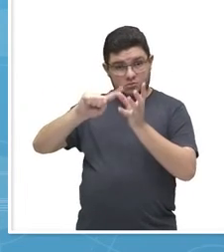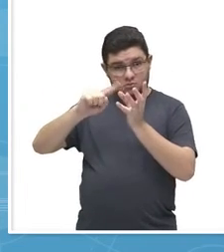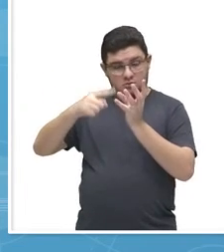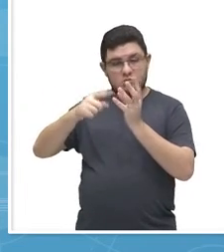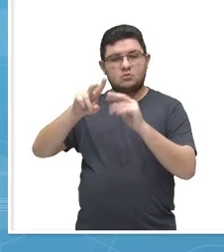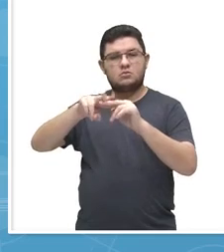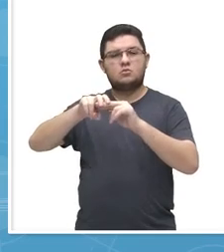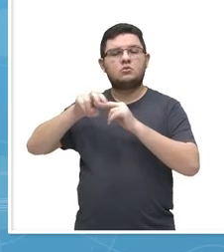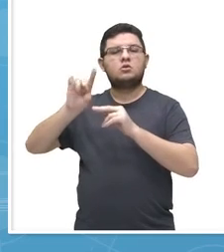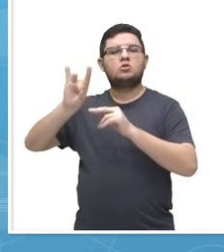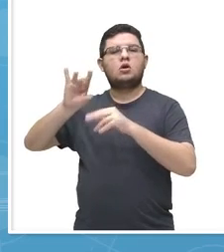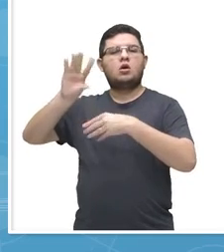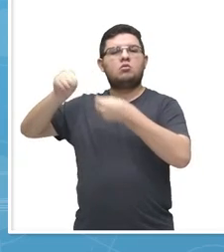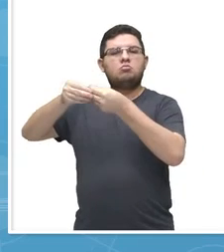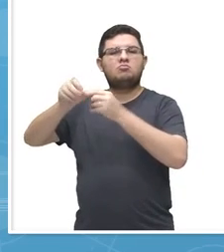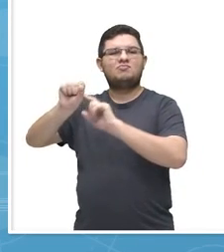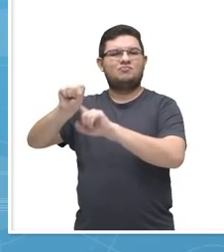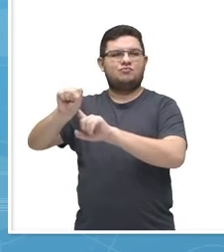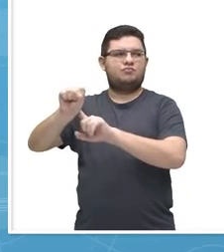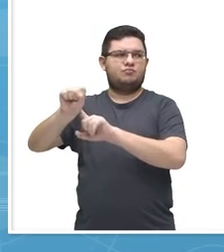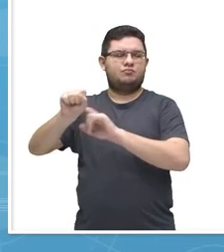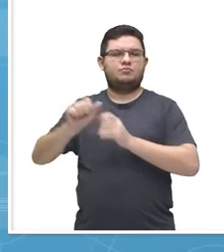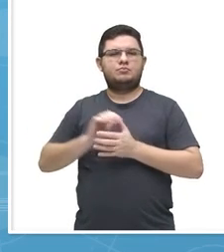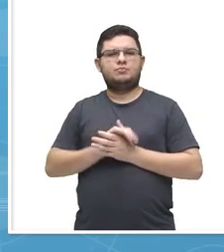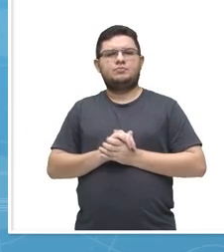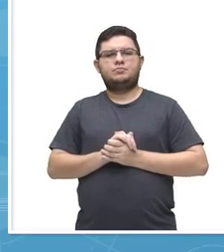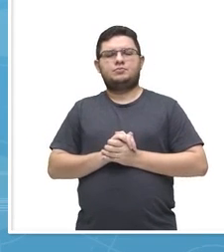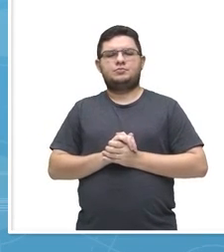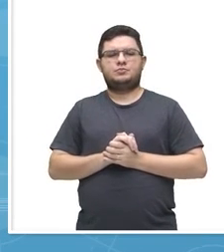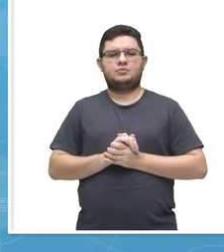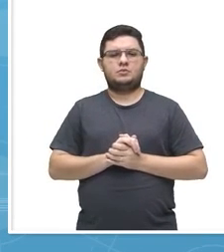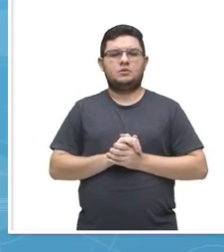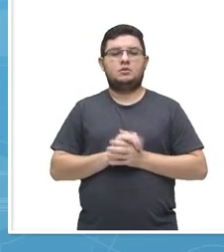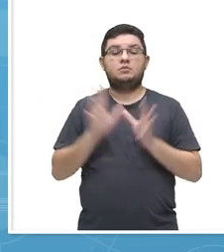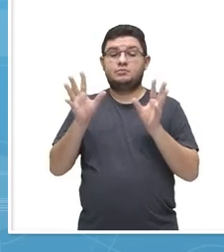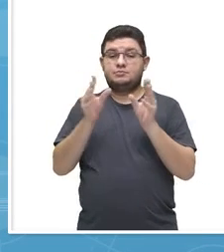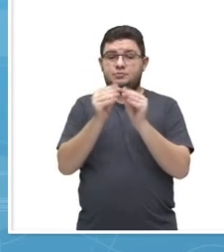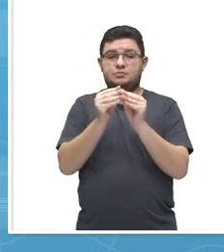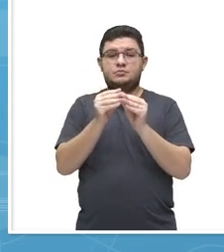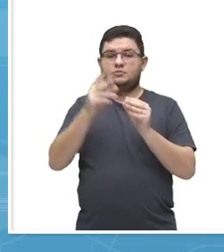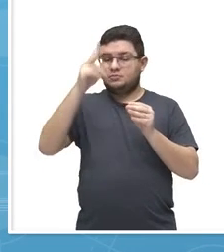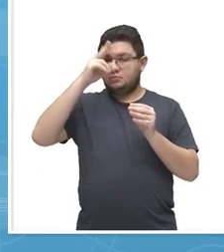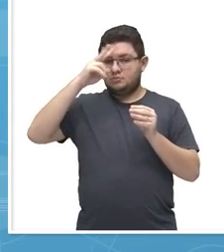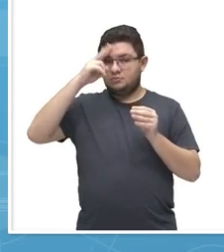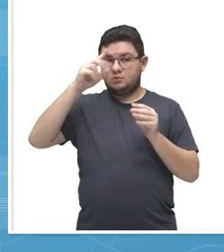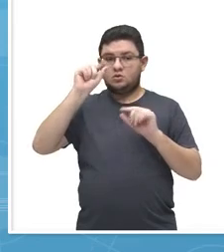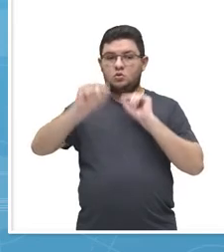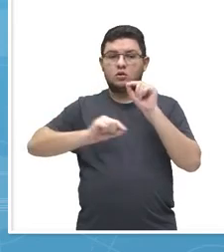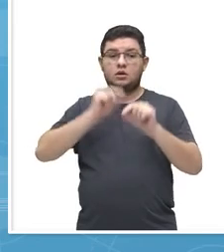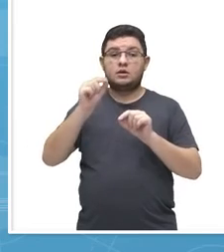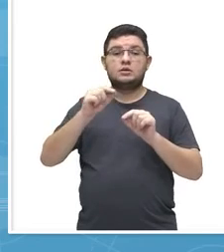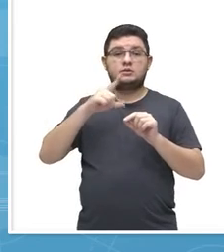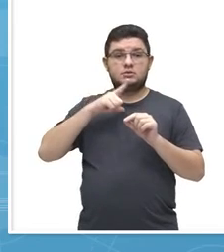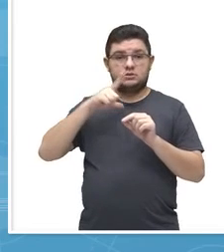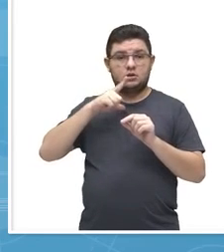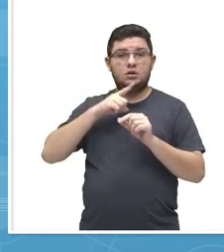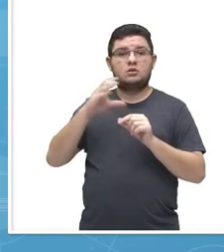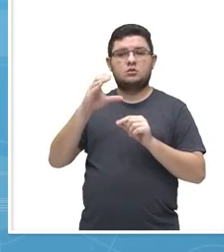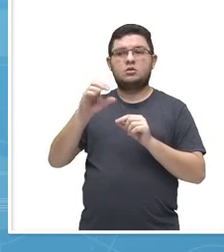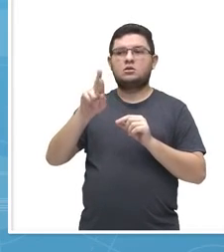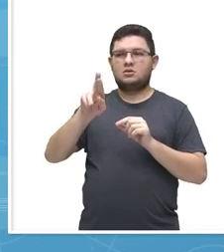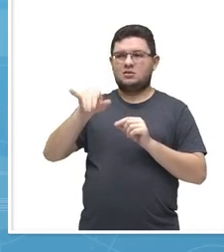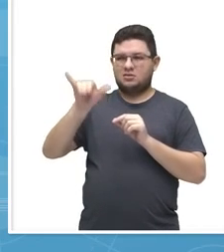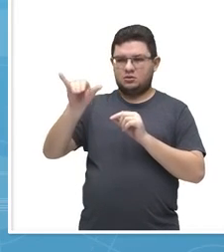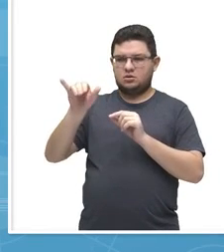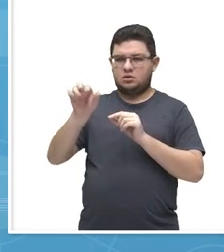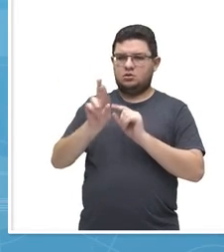regra geral, é só acrescentar o S. Tudo bem? Então, resumindo. Teu verbo terminou em consoante seguida de Y,